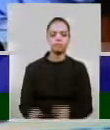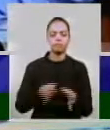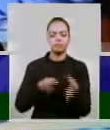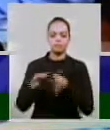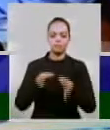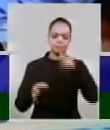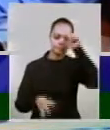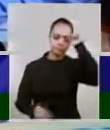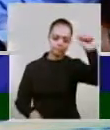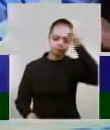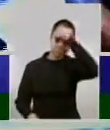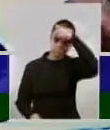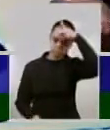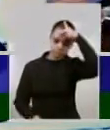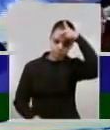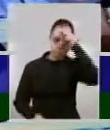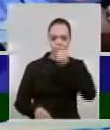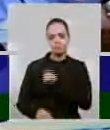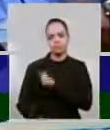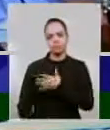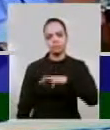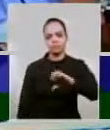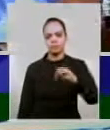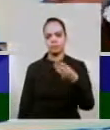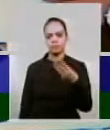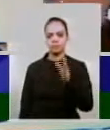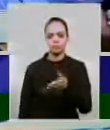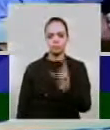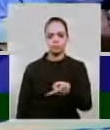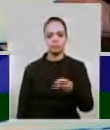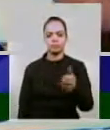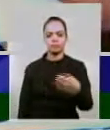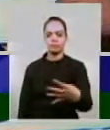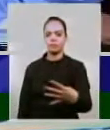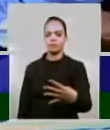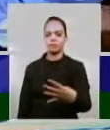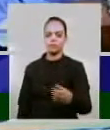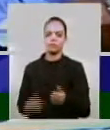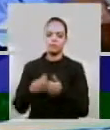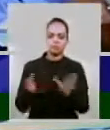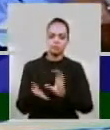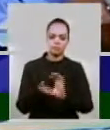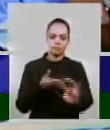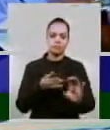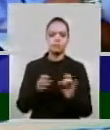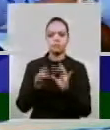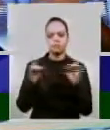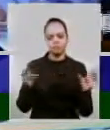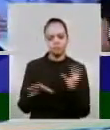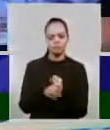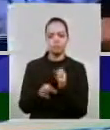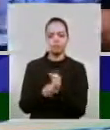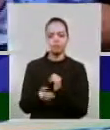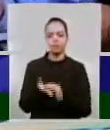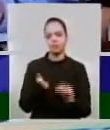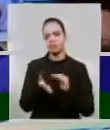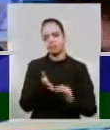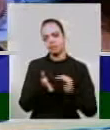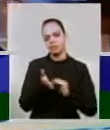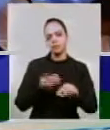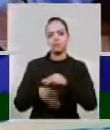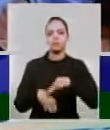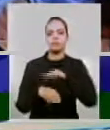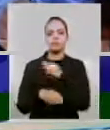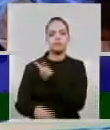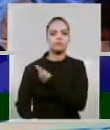Projeto do prefeito municipal, número 93 de 2014, que abre crédito especial no orçamento da Secretaria Municipal